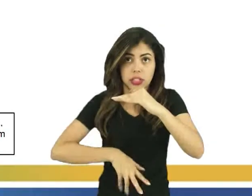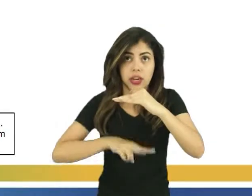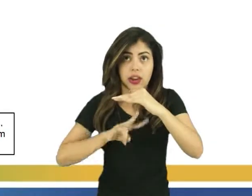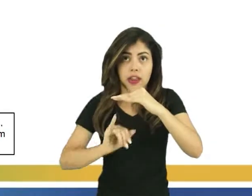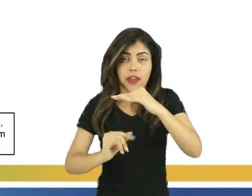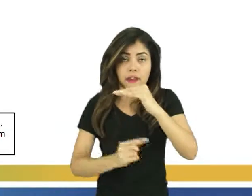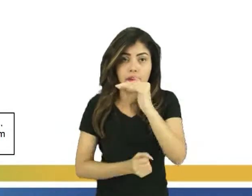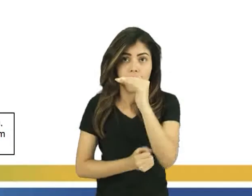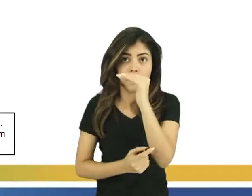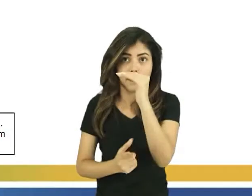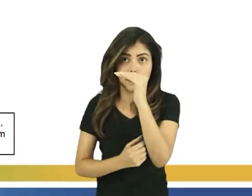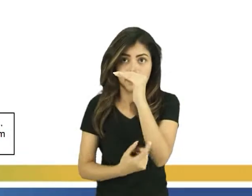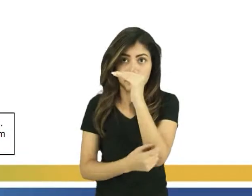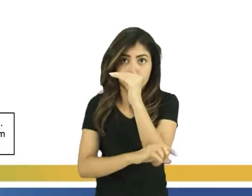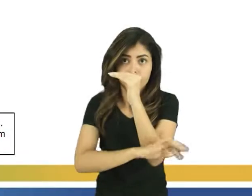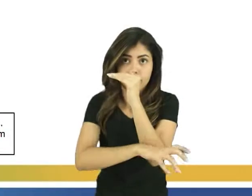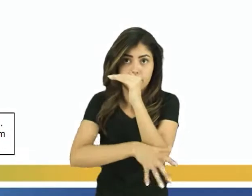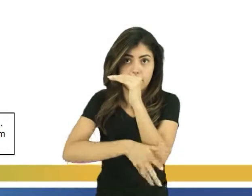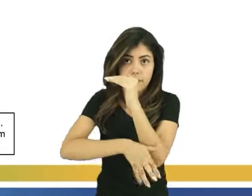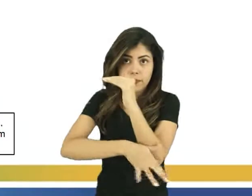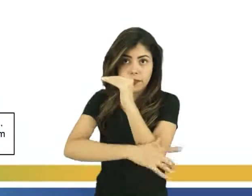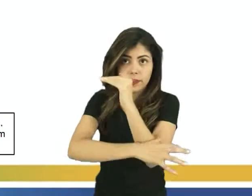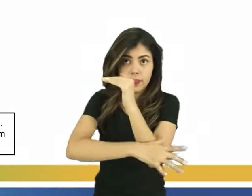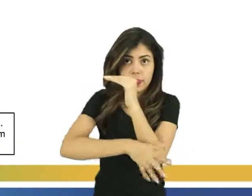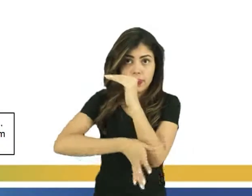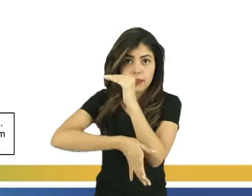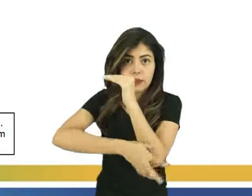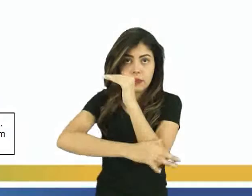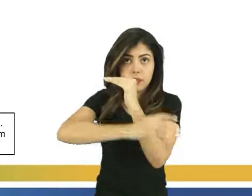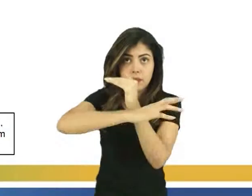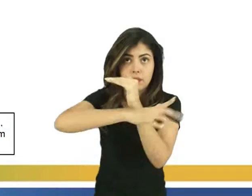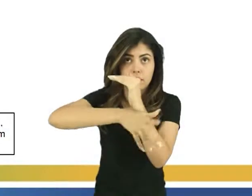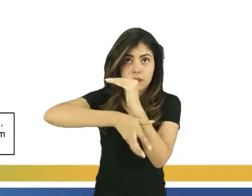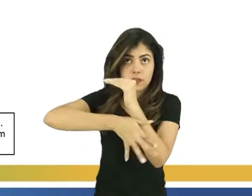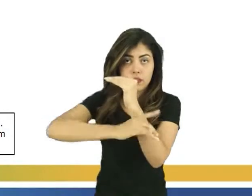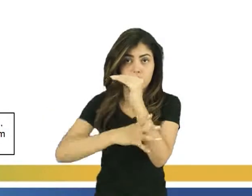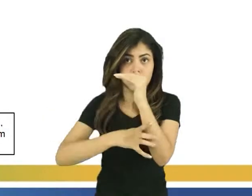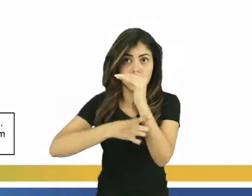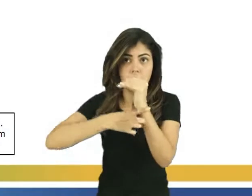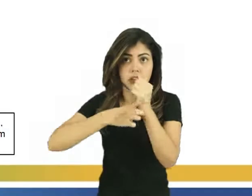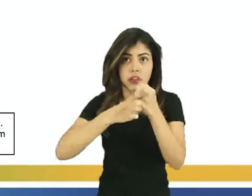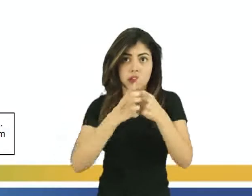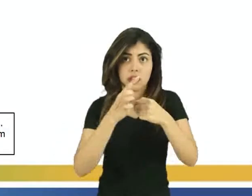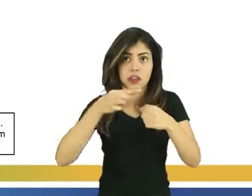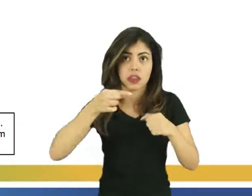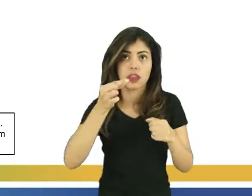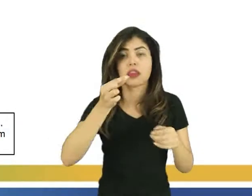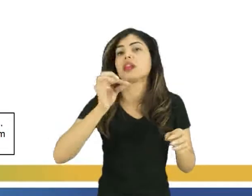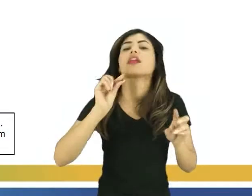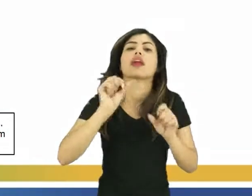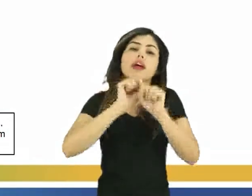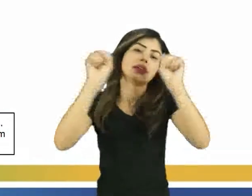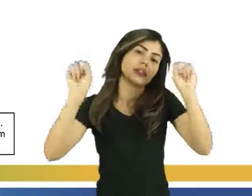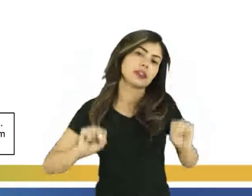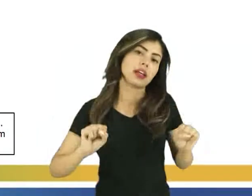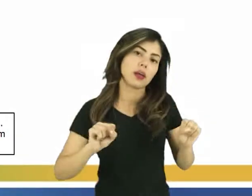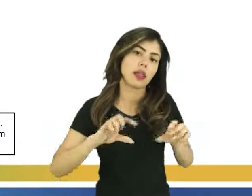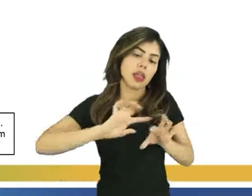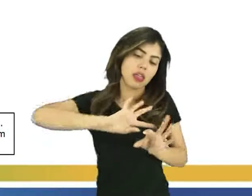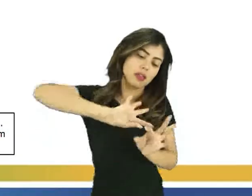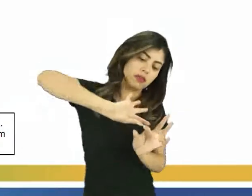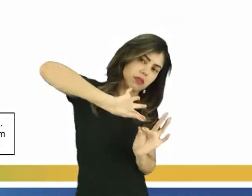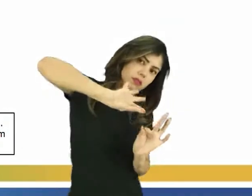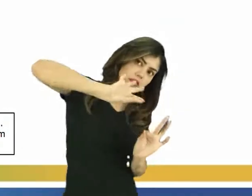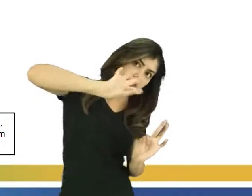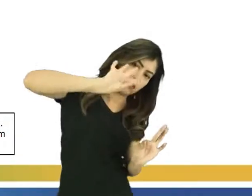a representação do sistema digestório de uma barata, tá? Como eu já falei para vocês, esse sistema digestório, ele vai ter um tubo